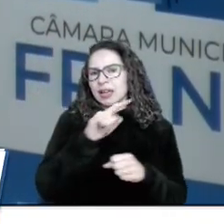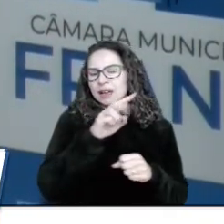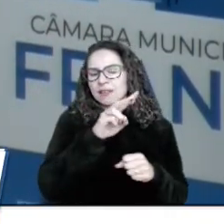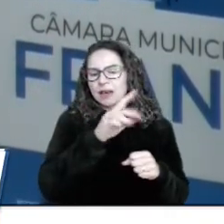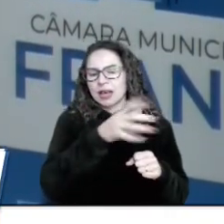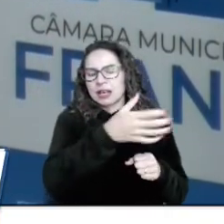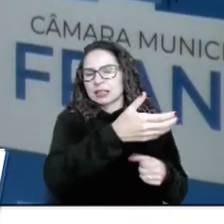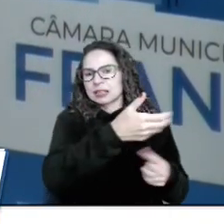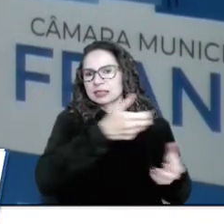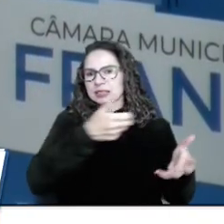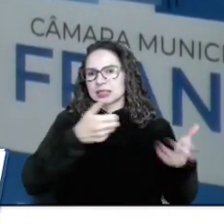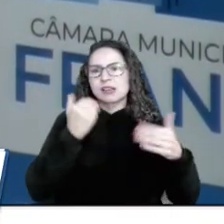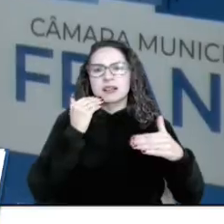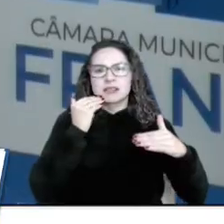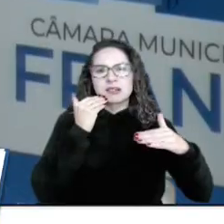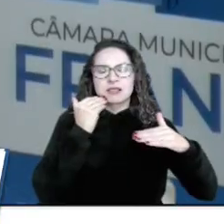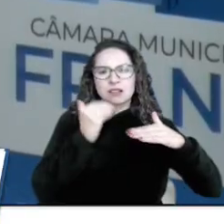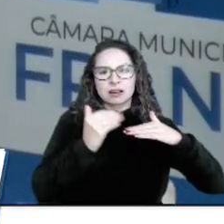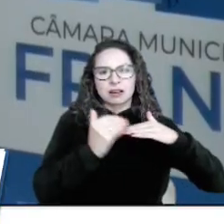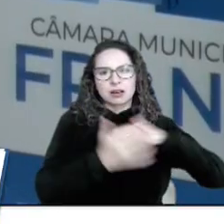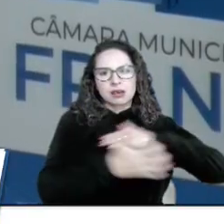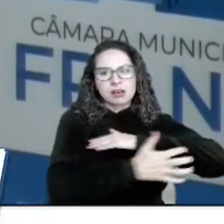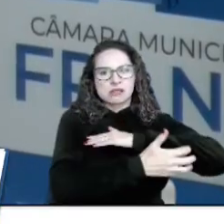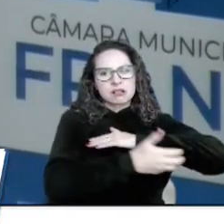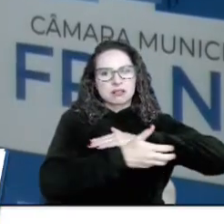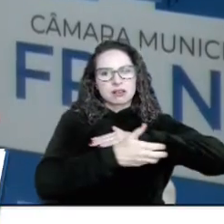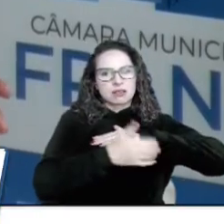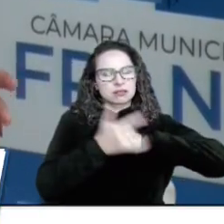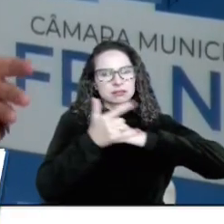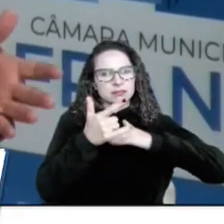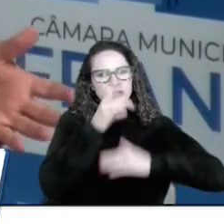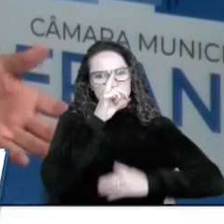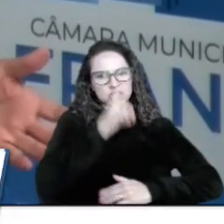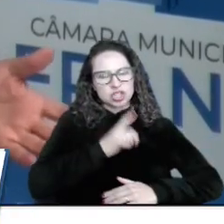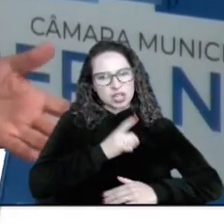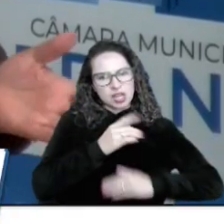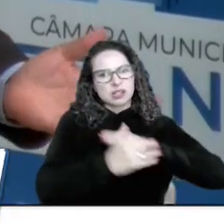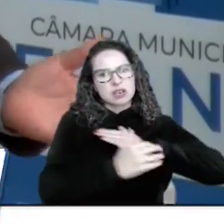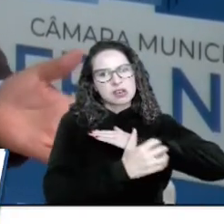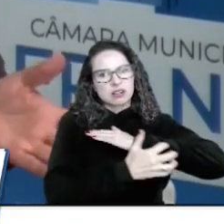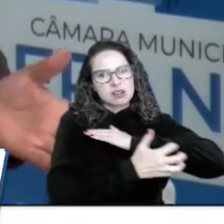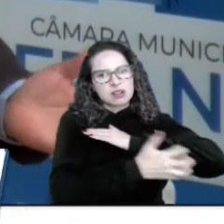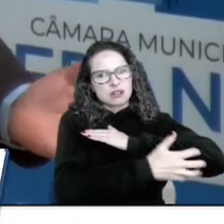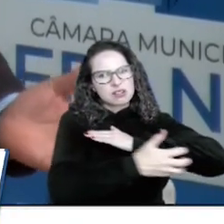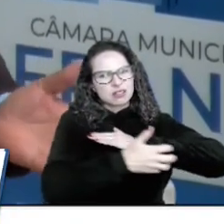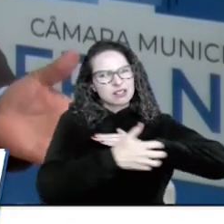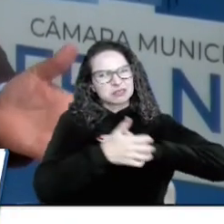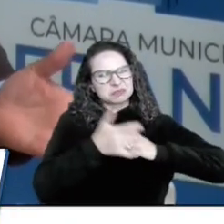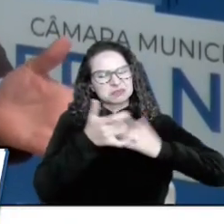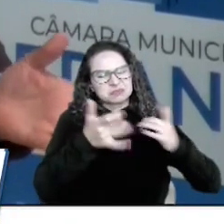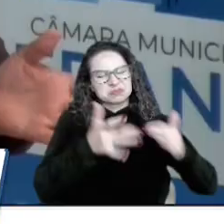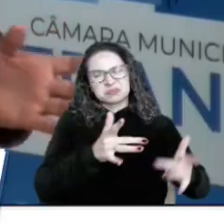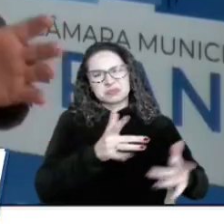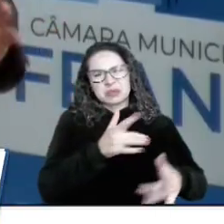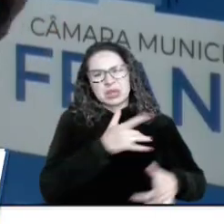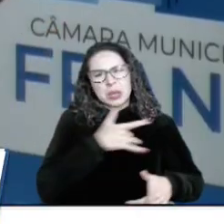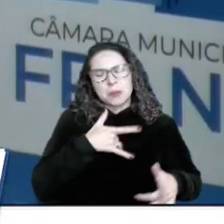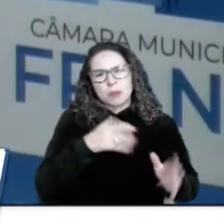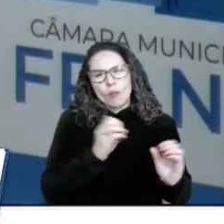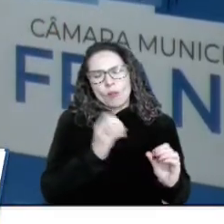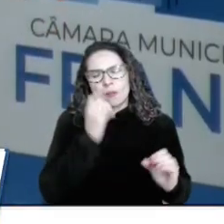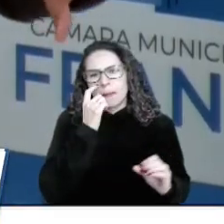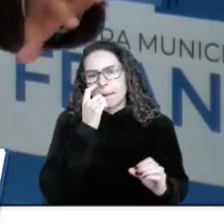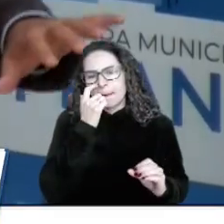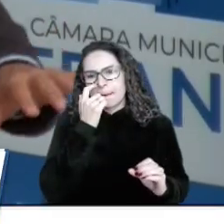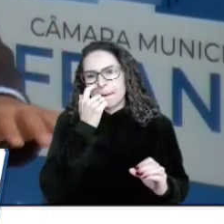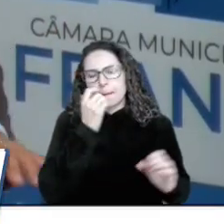favela, que não tem dignidade para as pessoas, porque a favela, as condições sanitárias são precárias. E levaram.